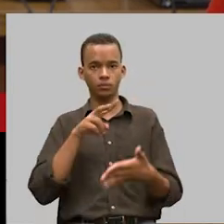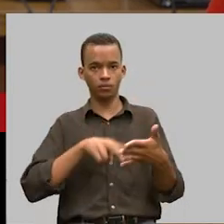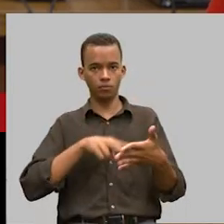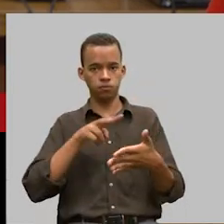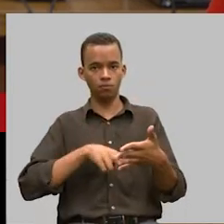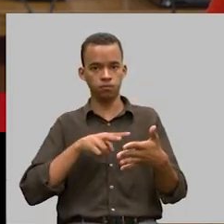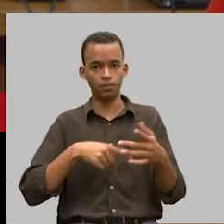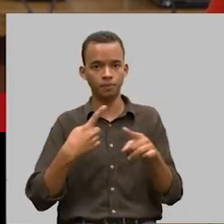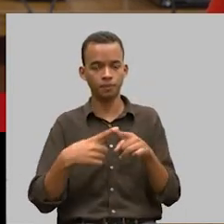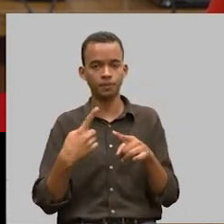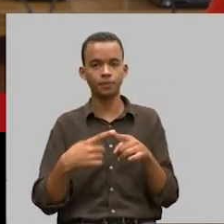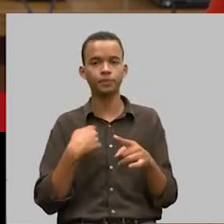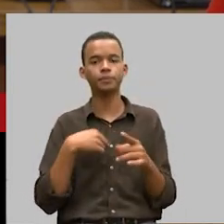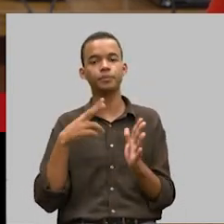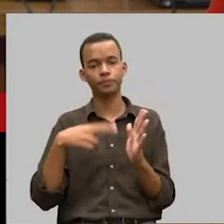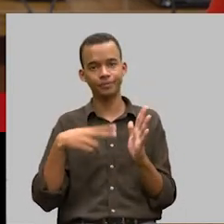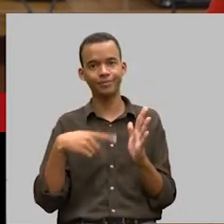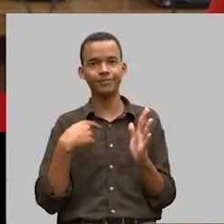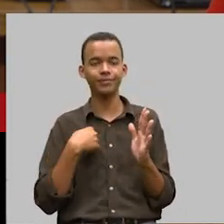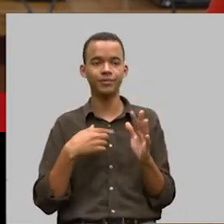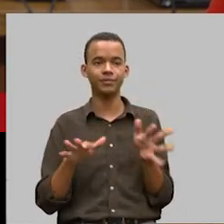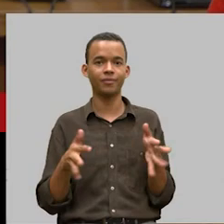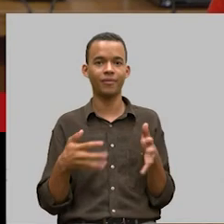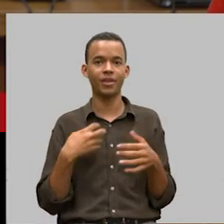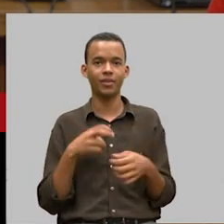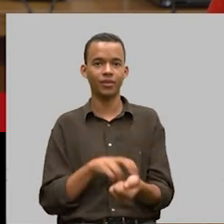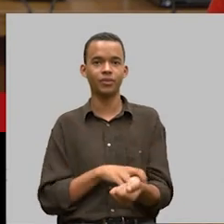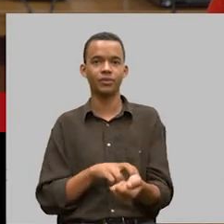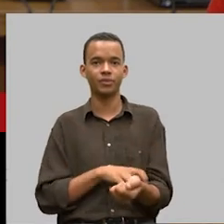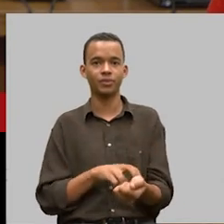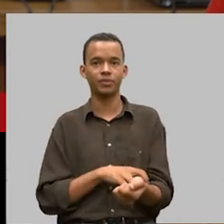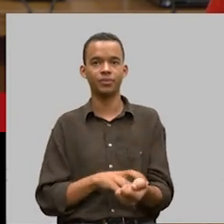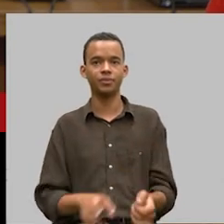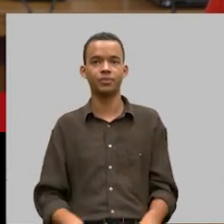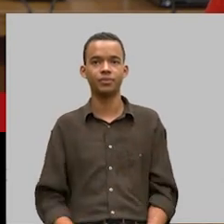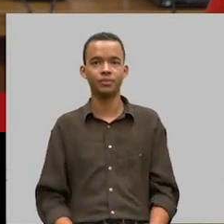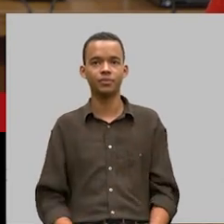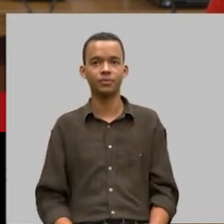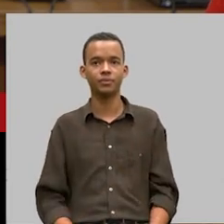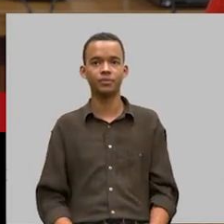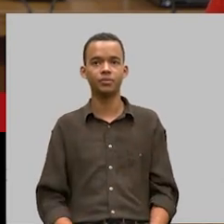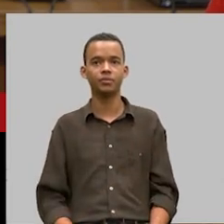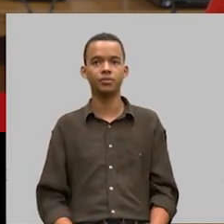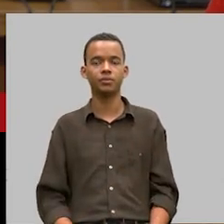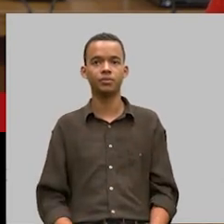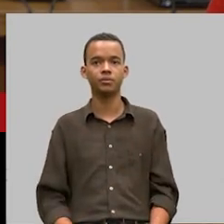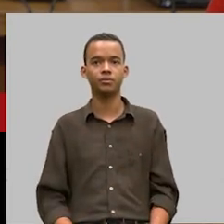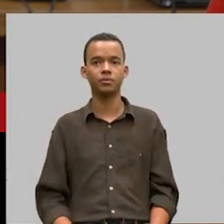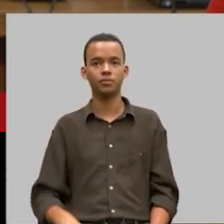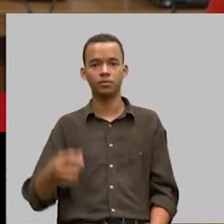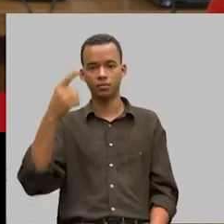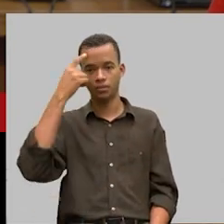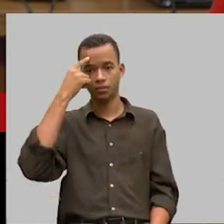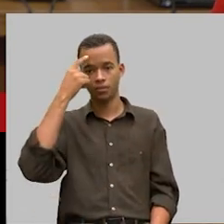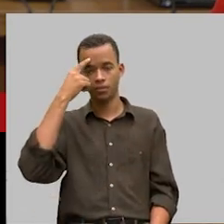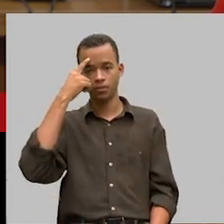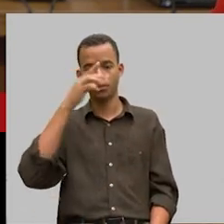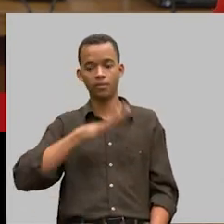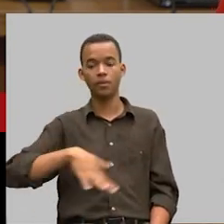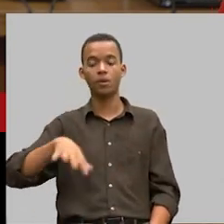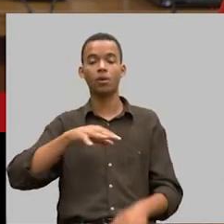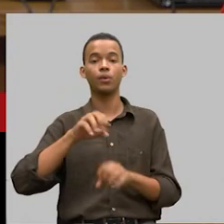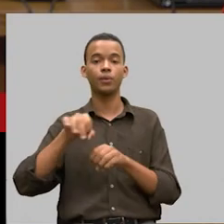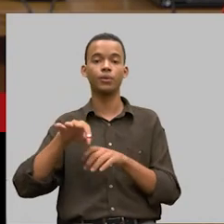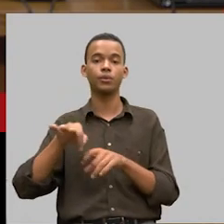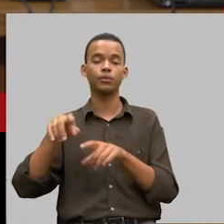fica que eu fico nervosa pensar sobre os sujeitos e os Marcos legais da Educação do campo nos mete a